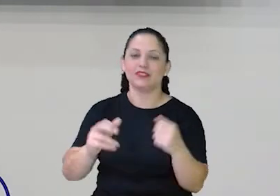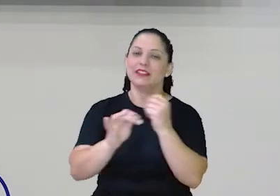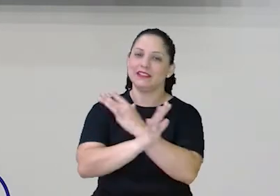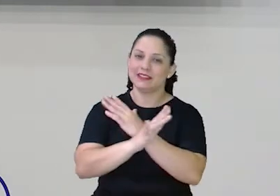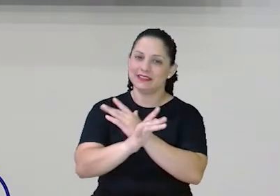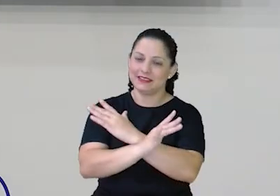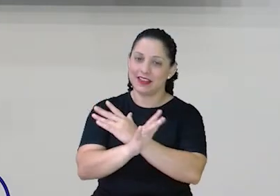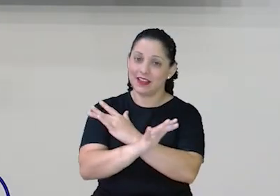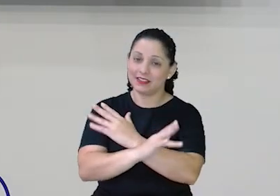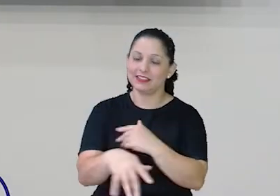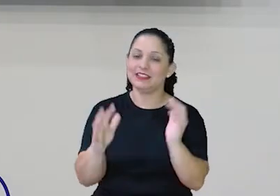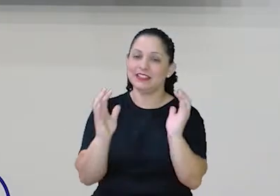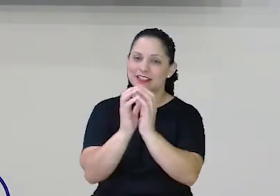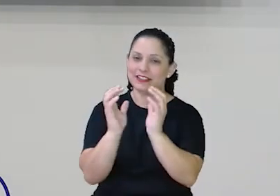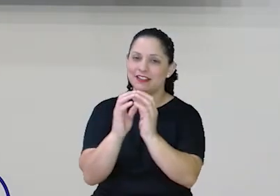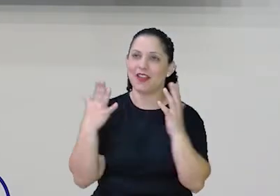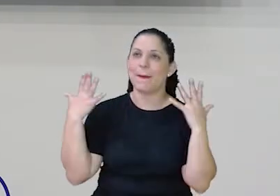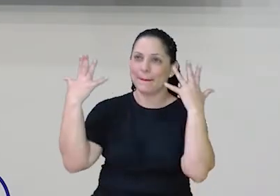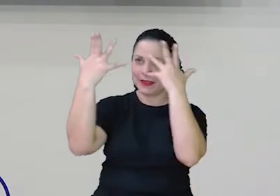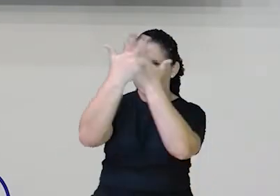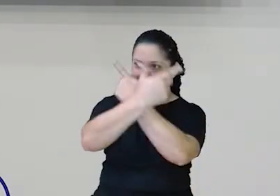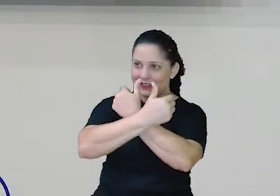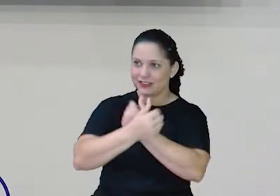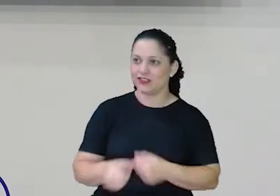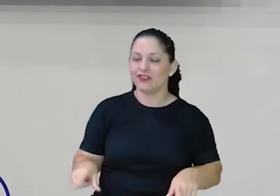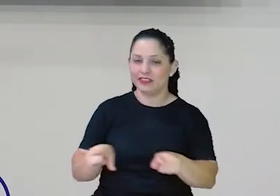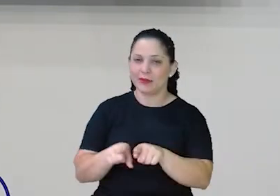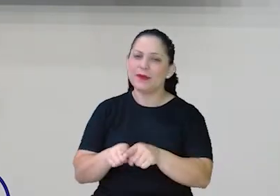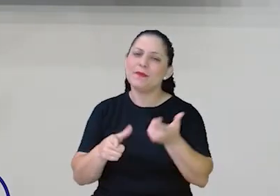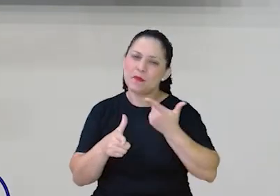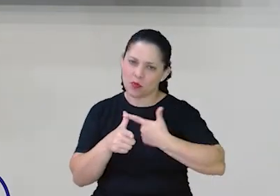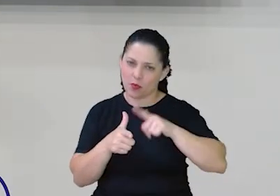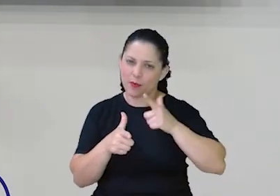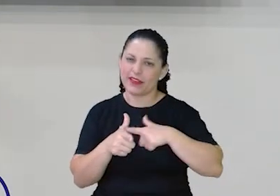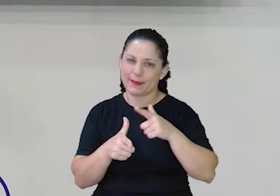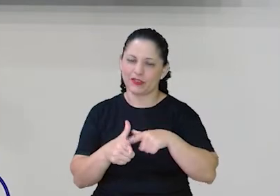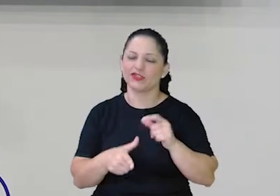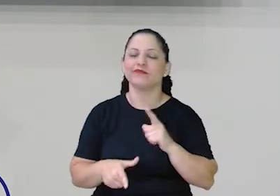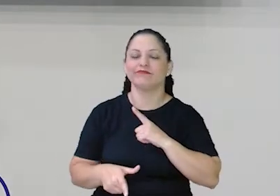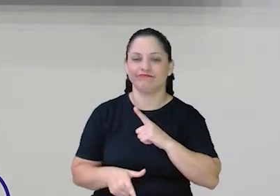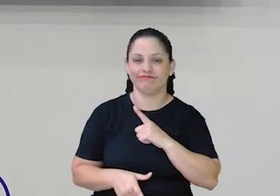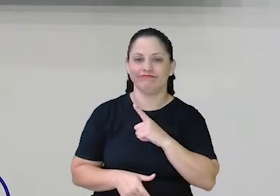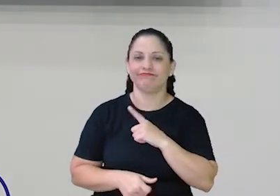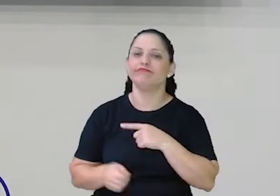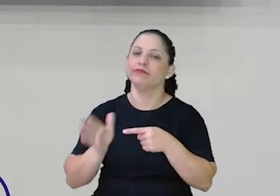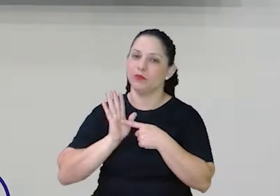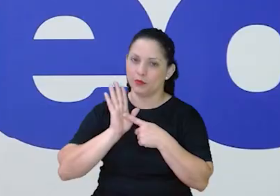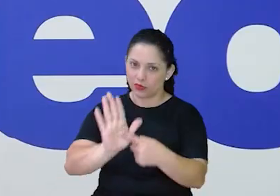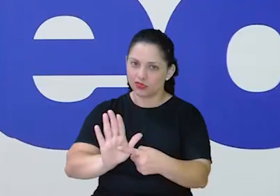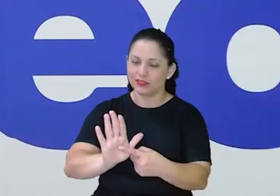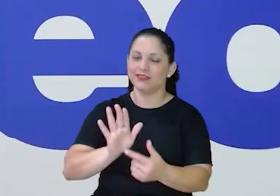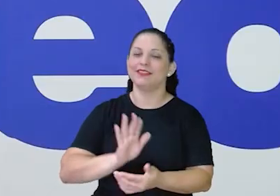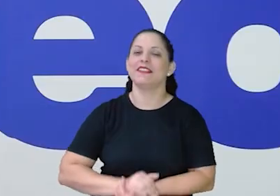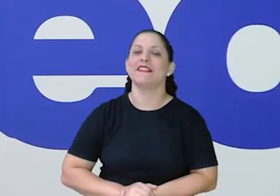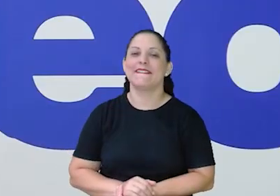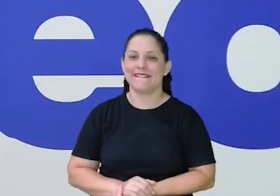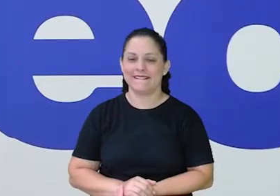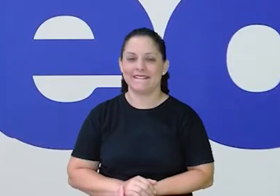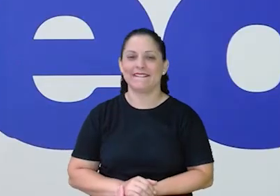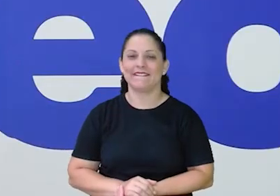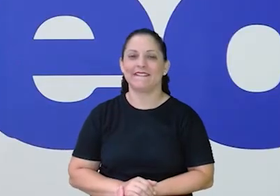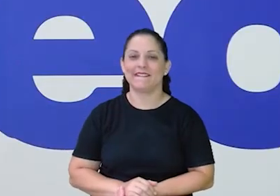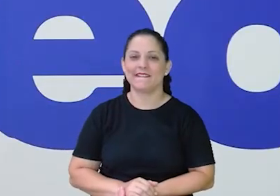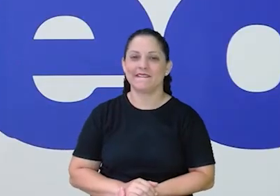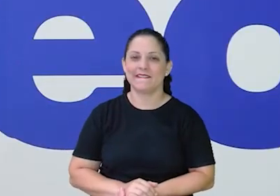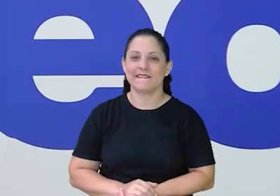das belezas e dos problemas que a gente tem aqui, né? Que a gente tem um monte de problema, né, professora Mauricéia? Temos sim. Muitos, somos